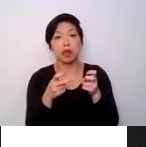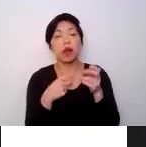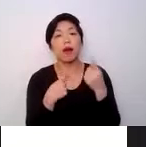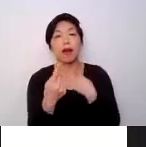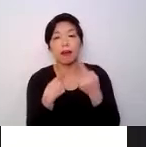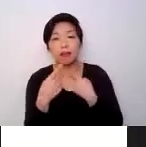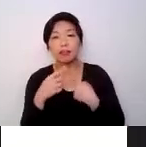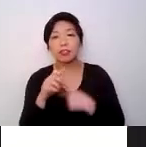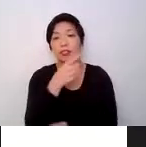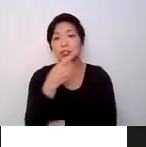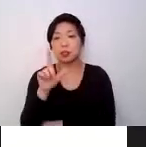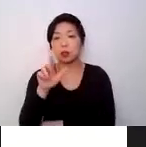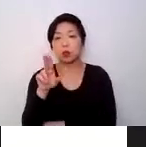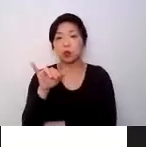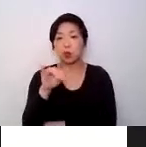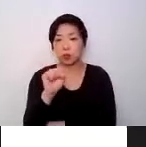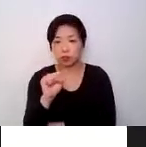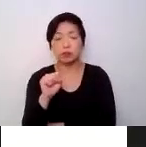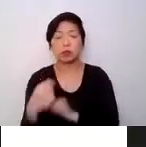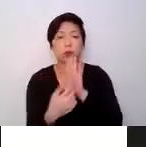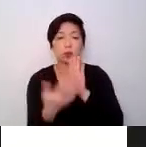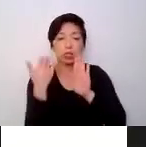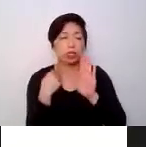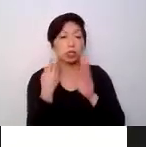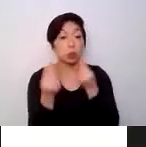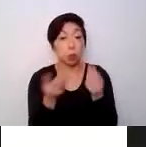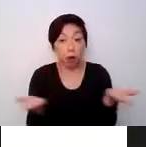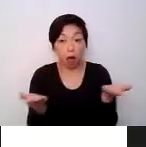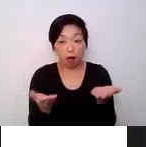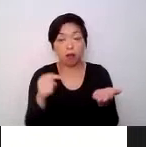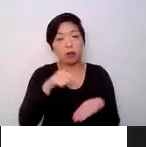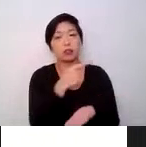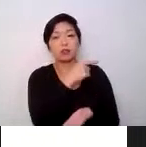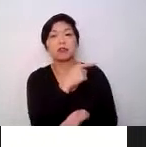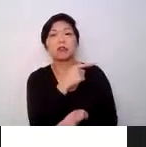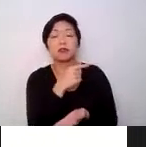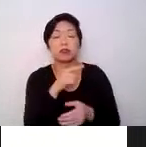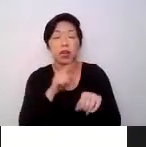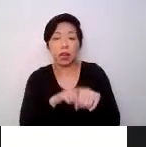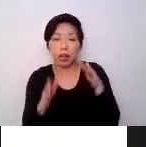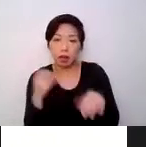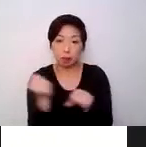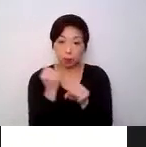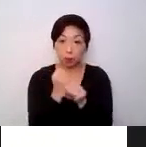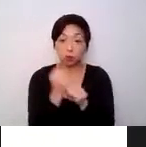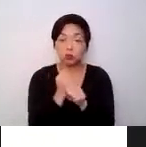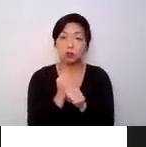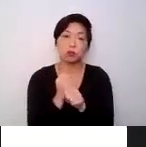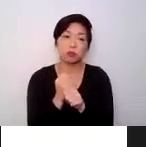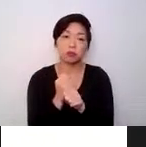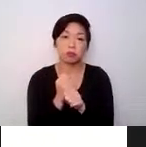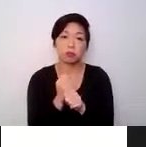né, que eu mostrei atualmente como ela é, essa foto é do período da construção, de fato, a gente não tem